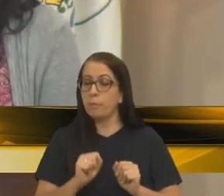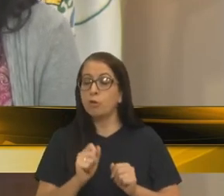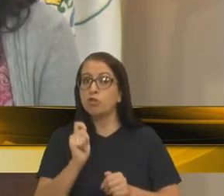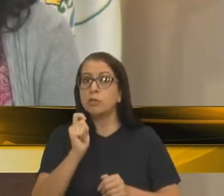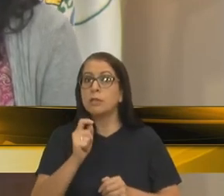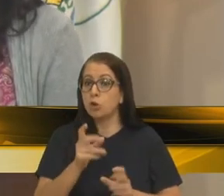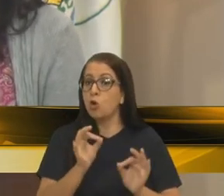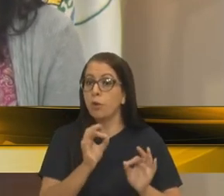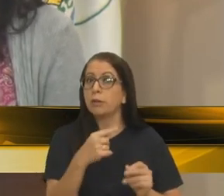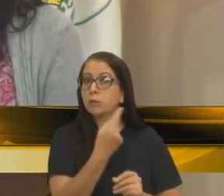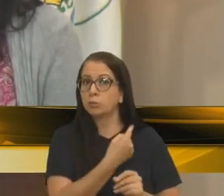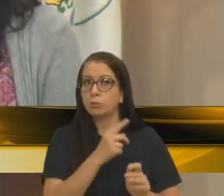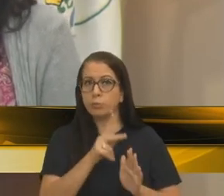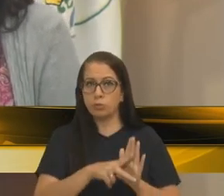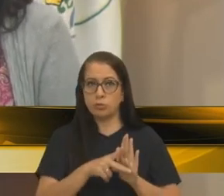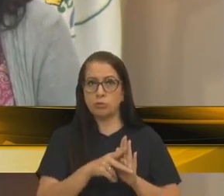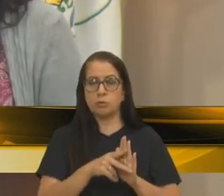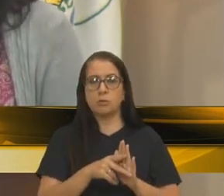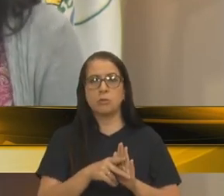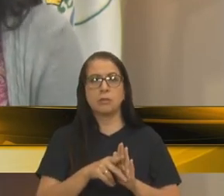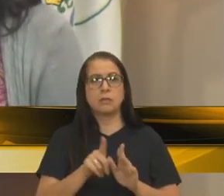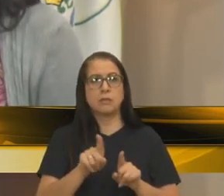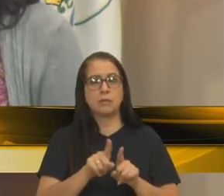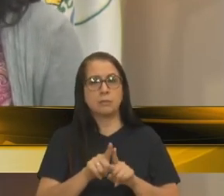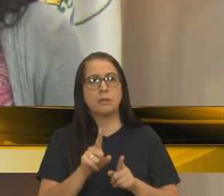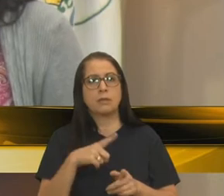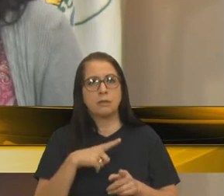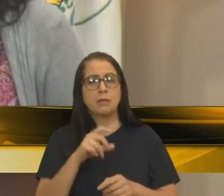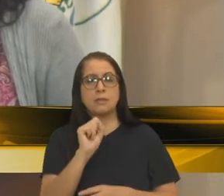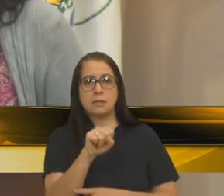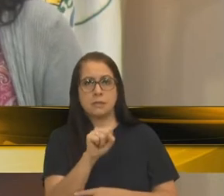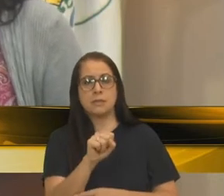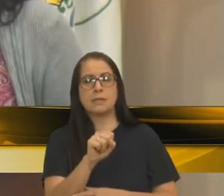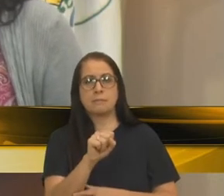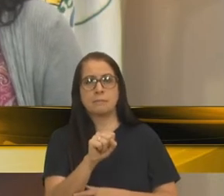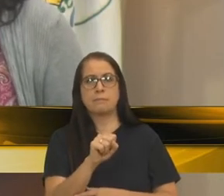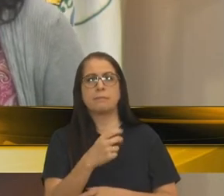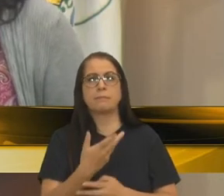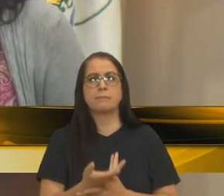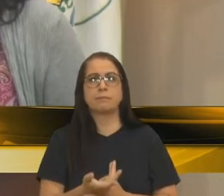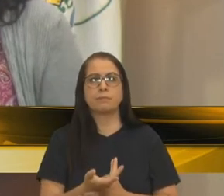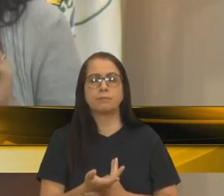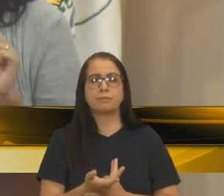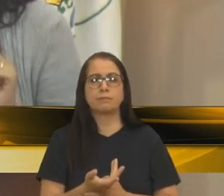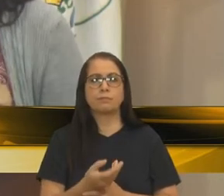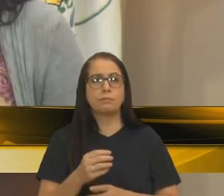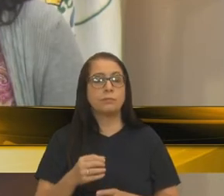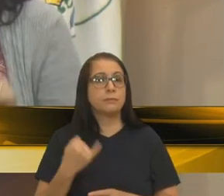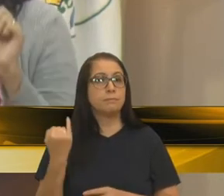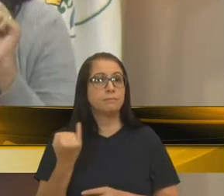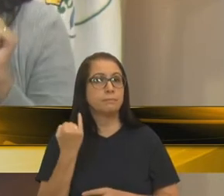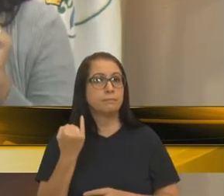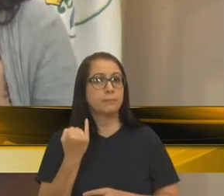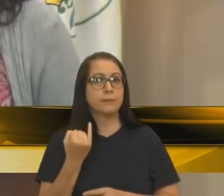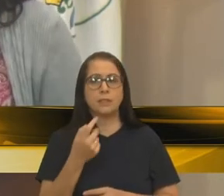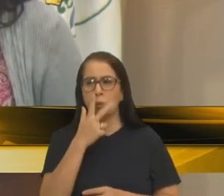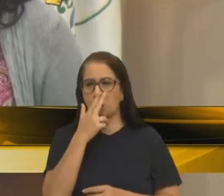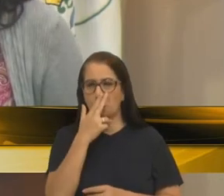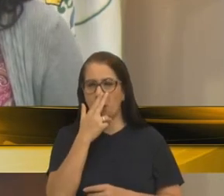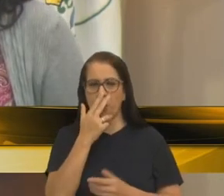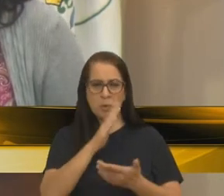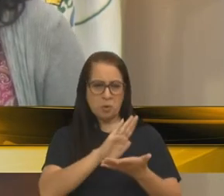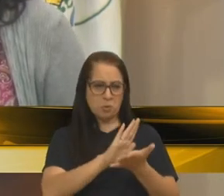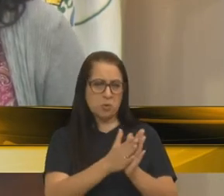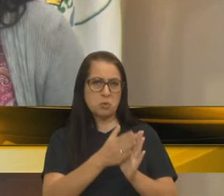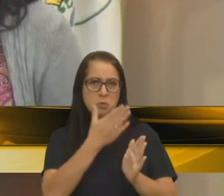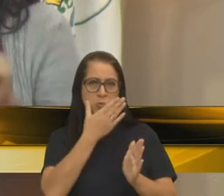embaixo desse projeto, porque esse projeto é um desrespeito e também tem, sim, uma questão de fundamento machista e